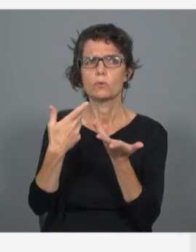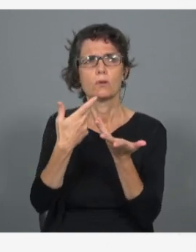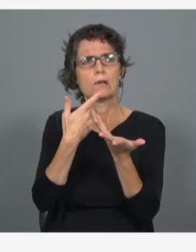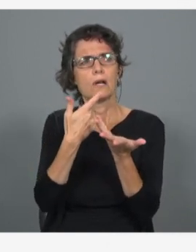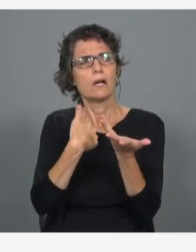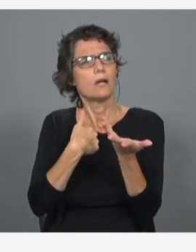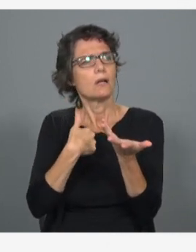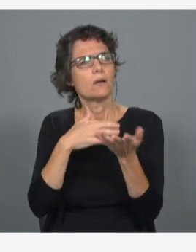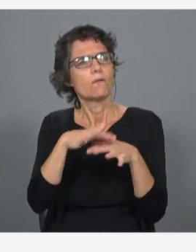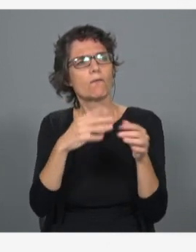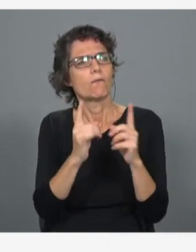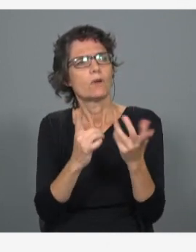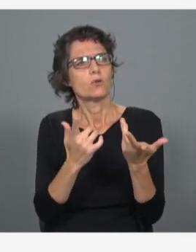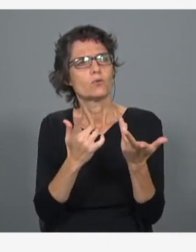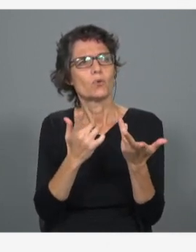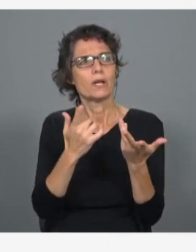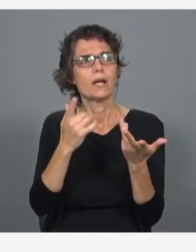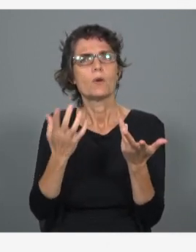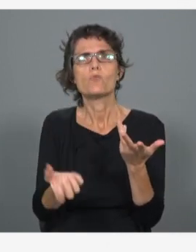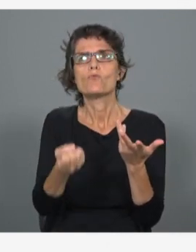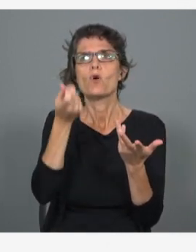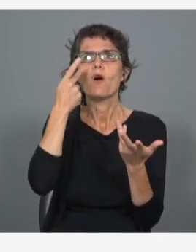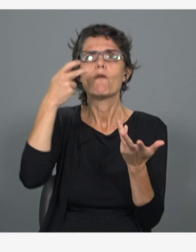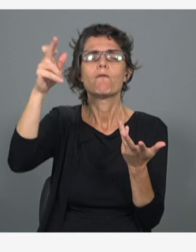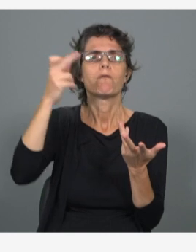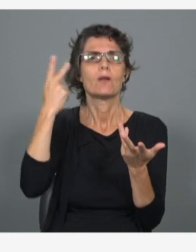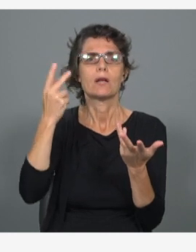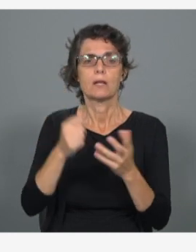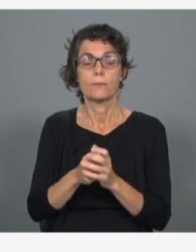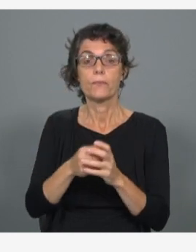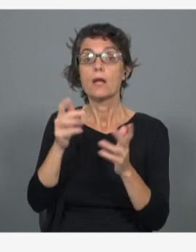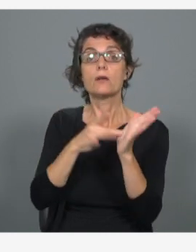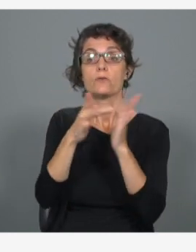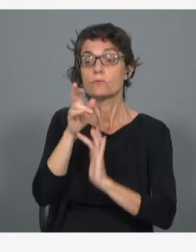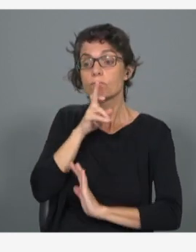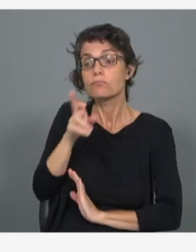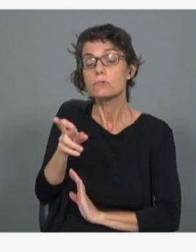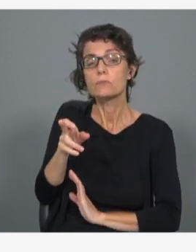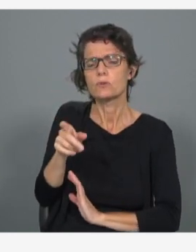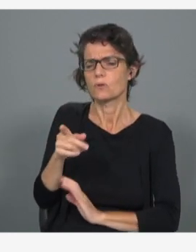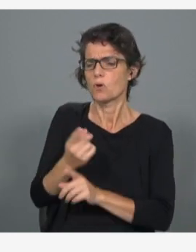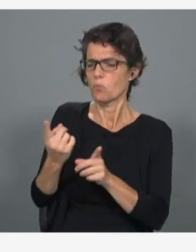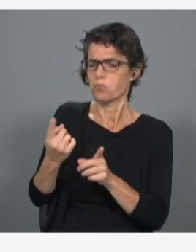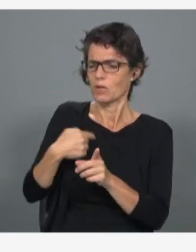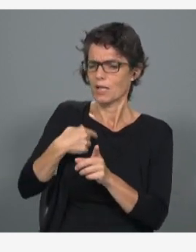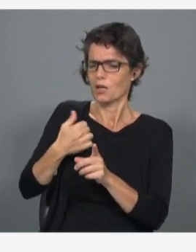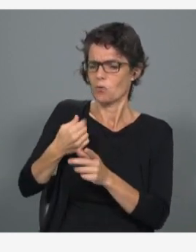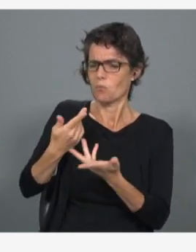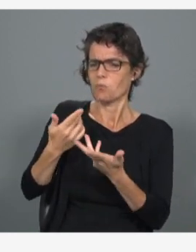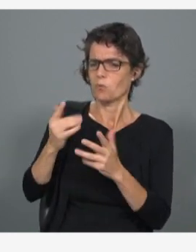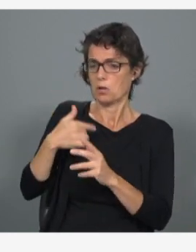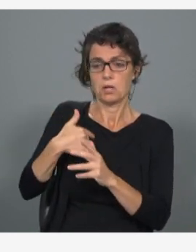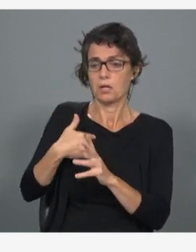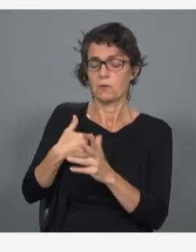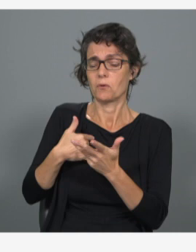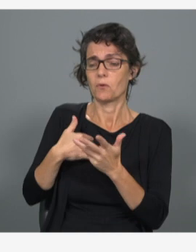hei de fazer para alcançar a vida eterna? Jesus respondeu: Por que me chamas bom? Ninguém é bom